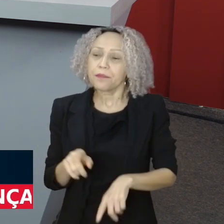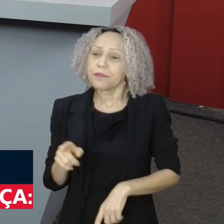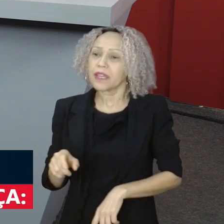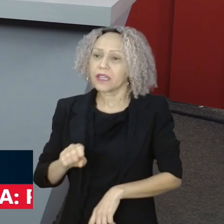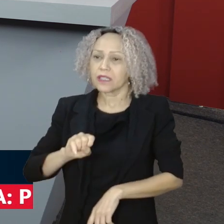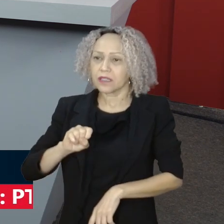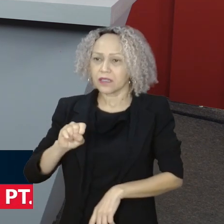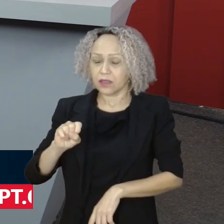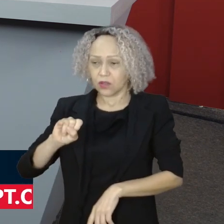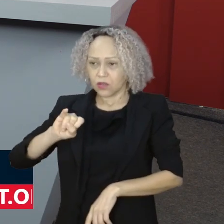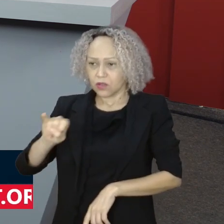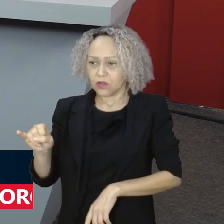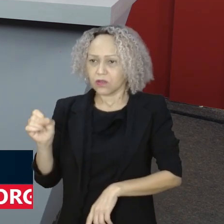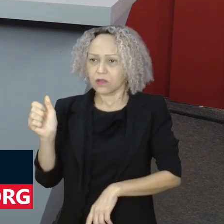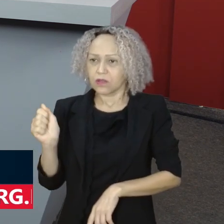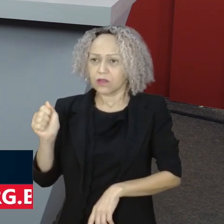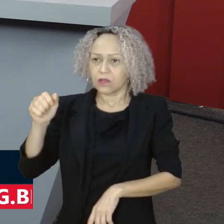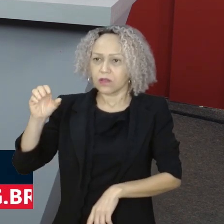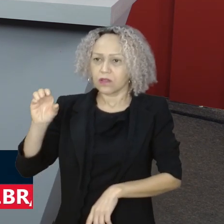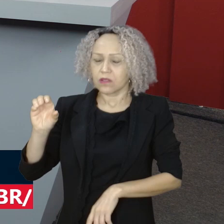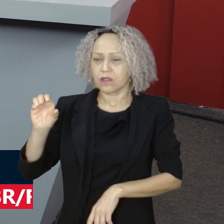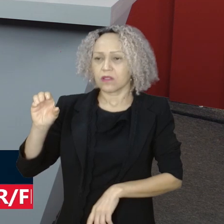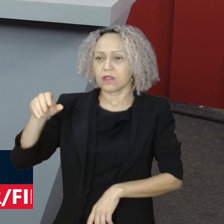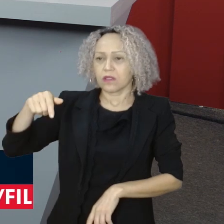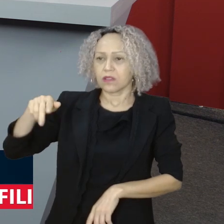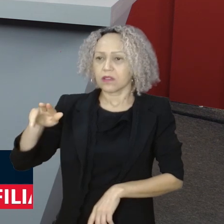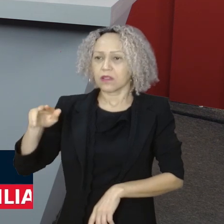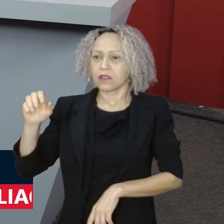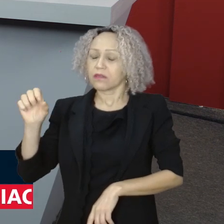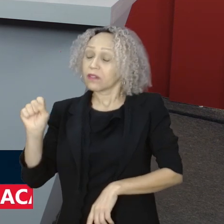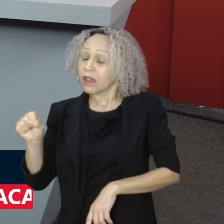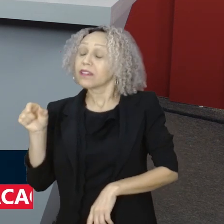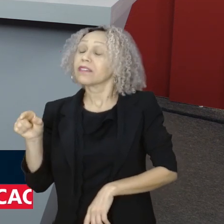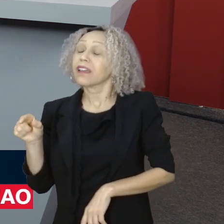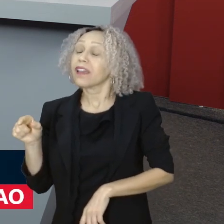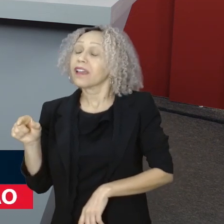3 bilhões por ano durante 5 anos aí, a estados e